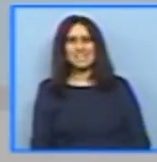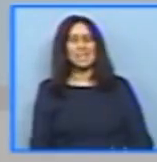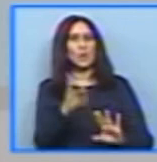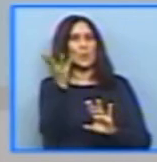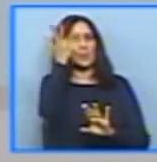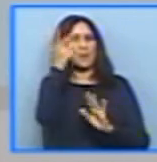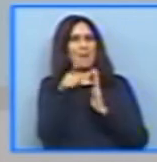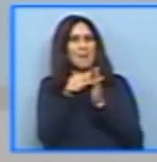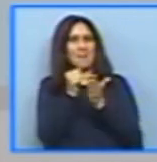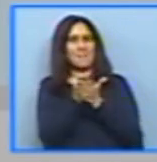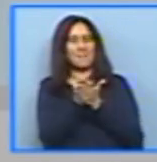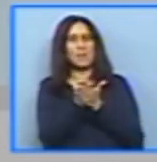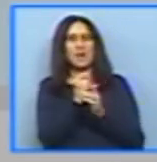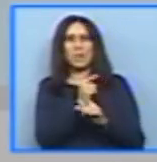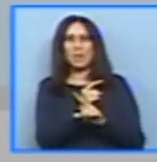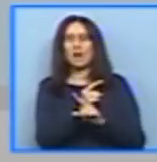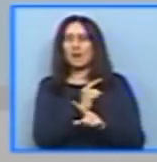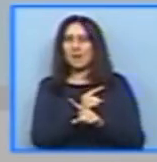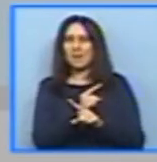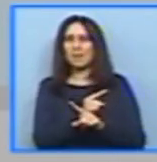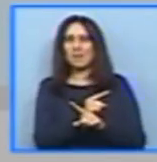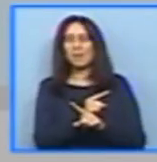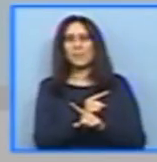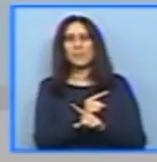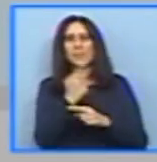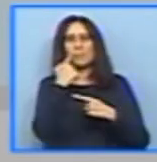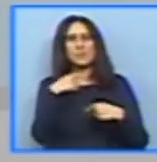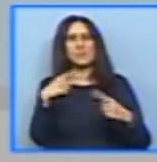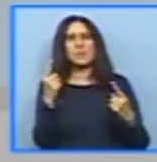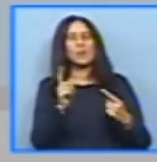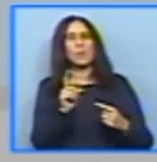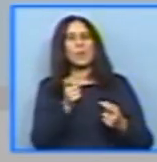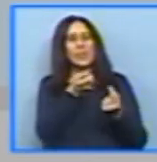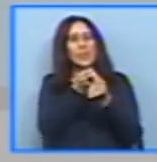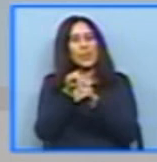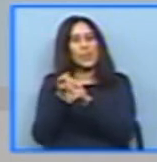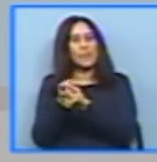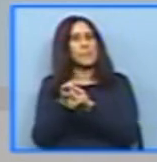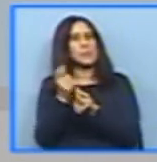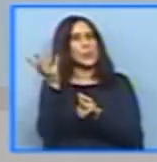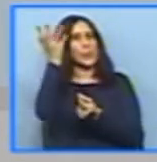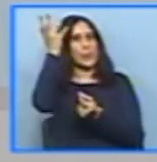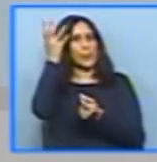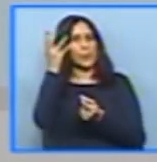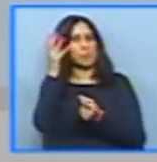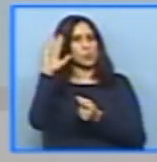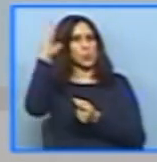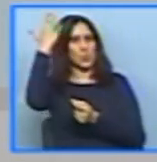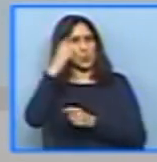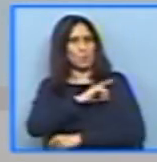ainda está, eu diria assim, ainda se manifesta na sua, não na proximidade, mas na grandeza, na